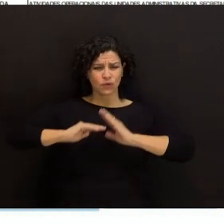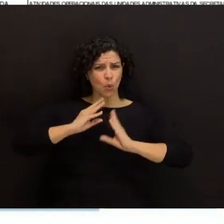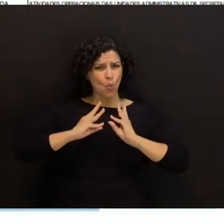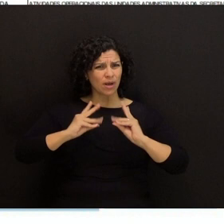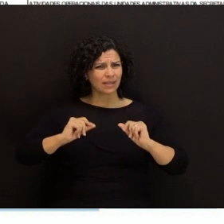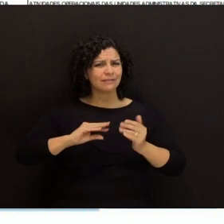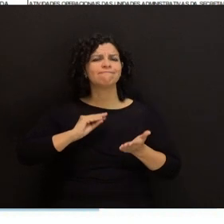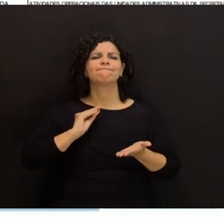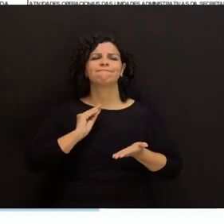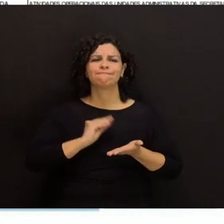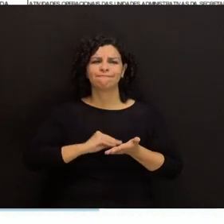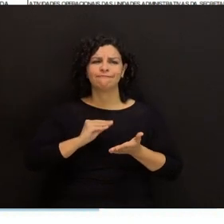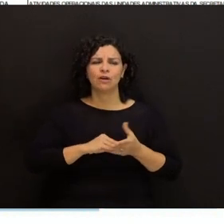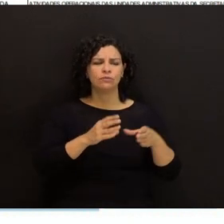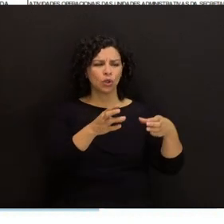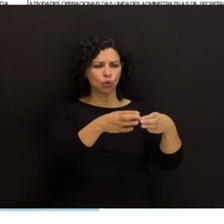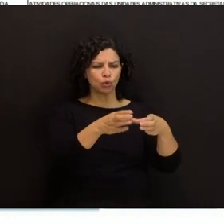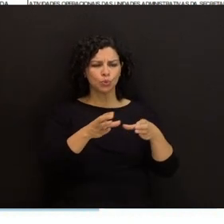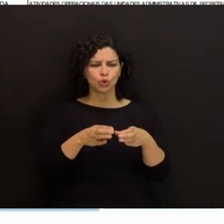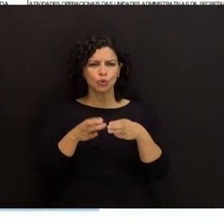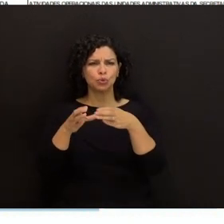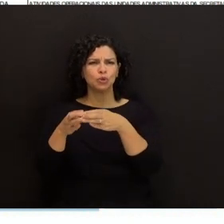em várias pastas